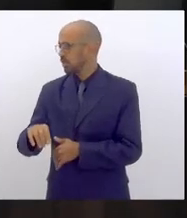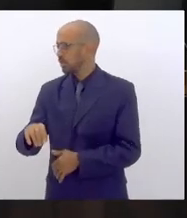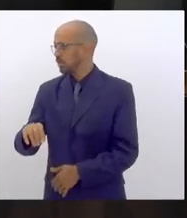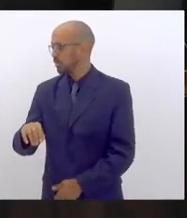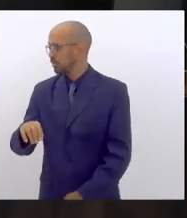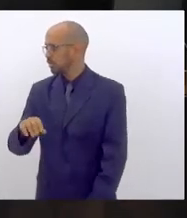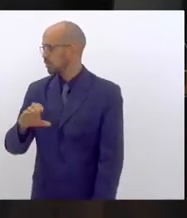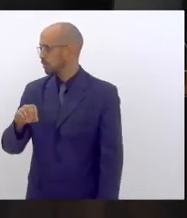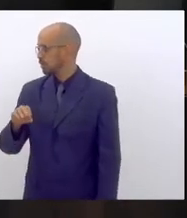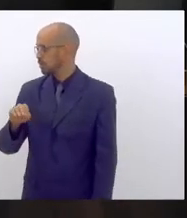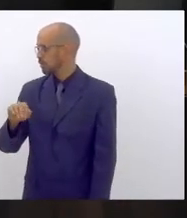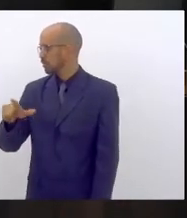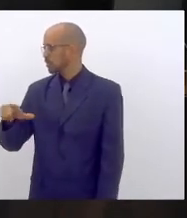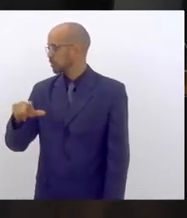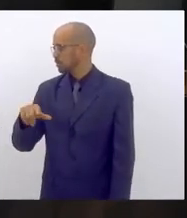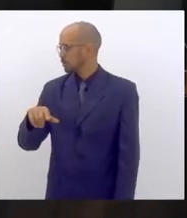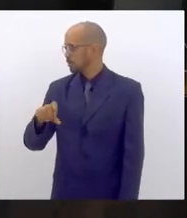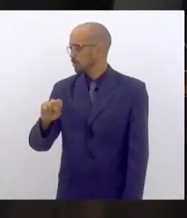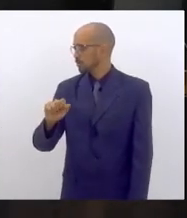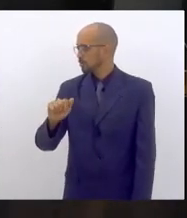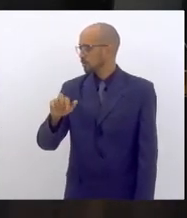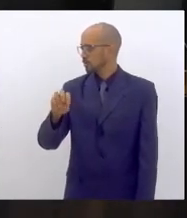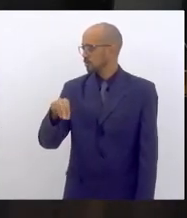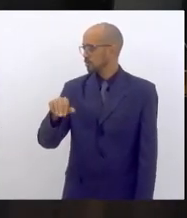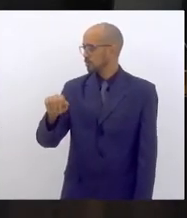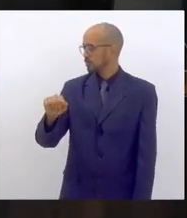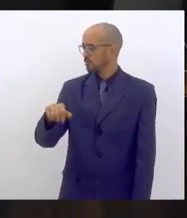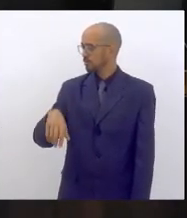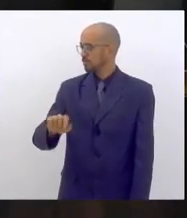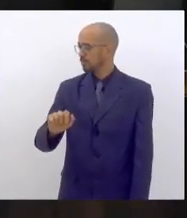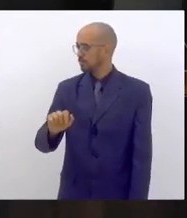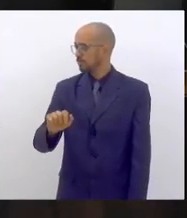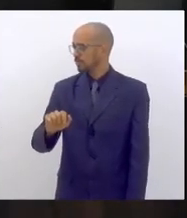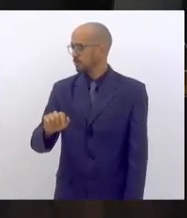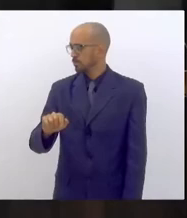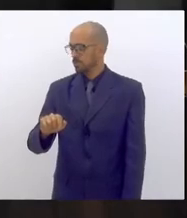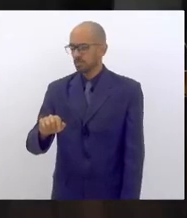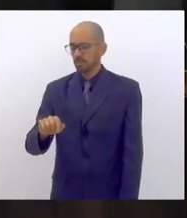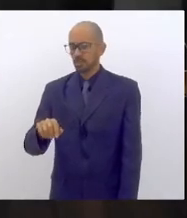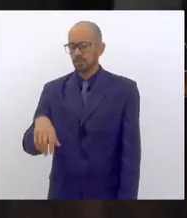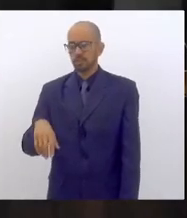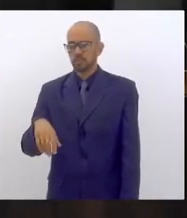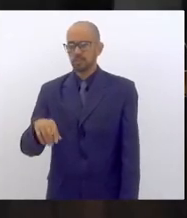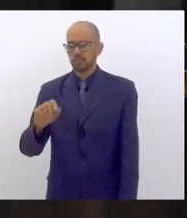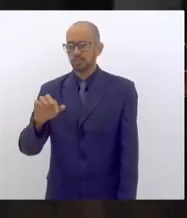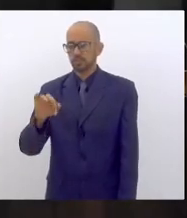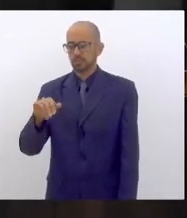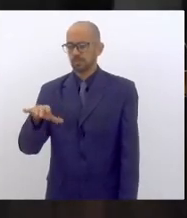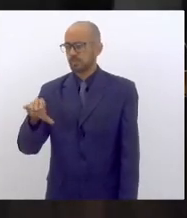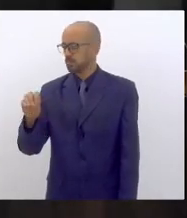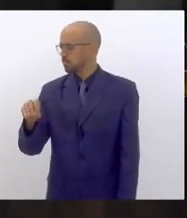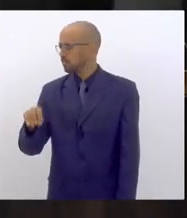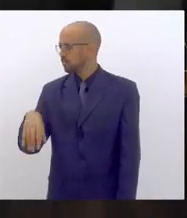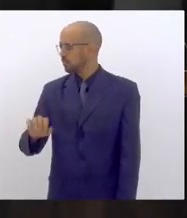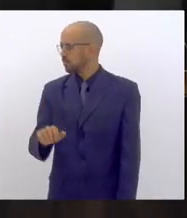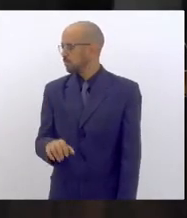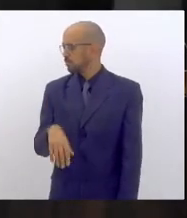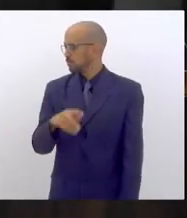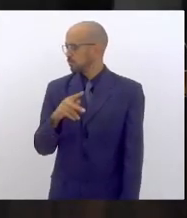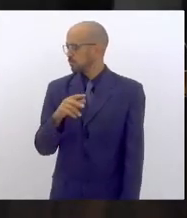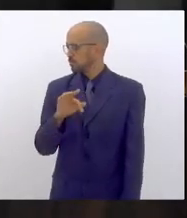Salema, Delegado Carlos Augusto, Dionísio Lins, Doutor Deodalto, Doutor Serginho, Fábio Silva, Felipe Soares, Felipe